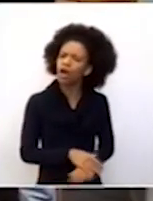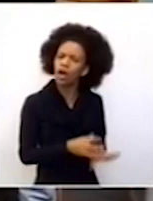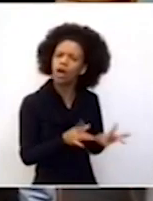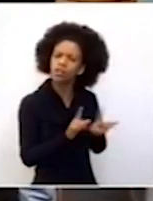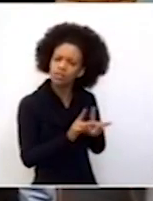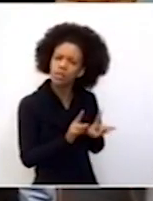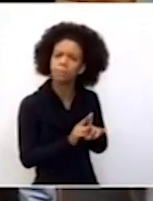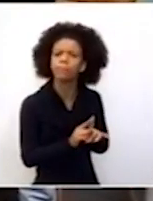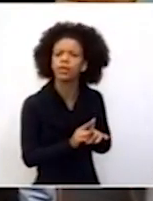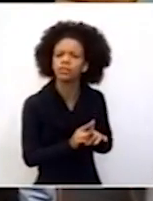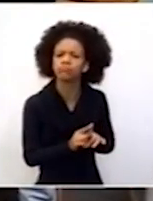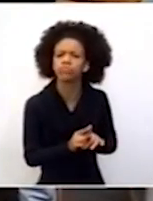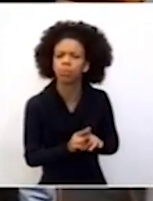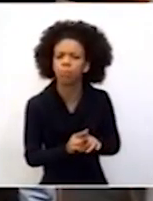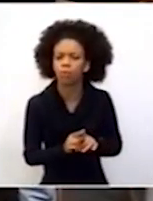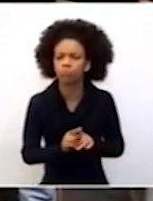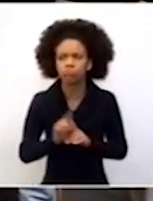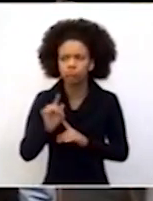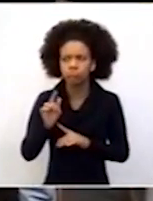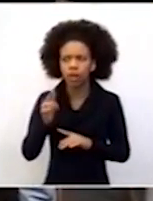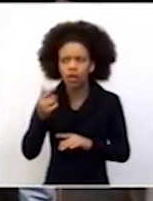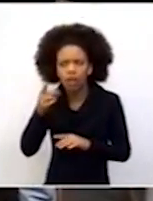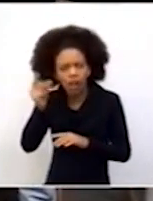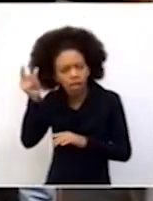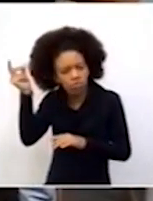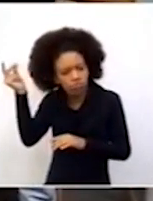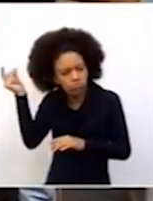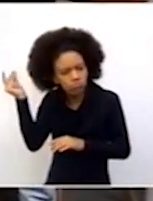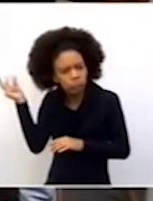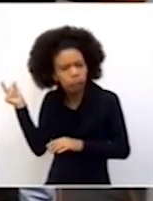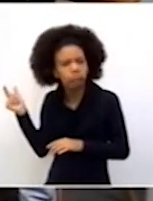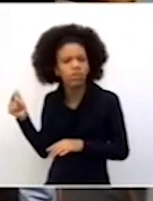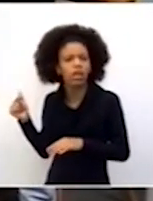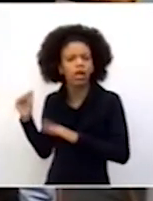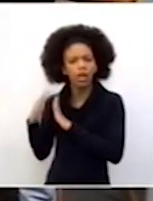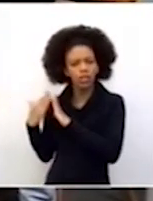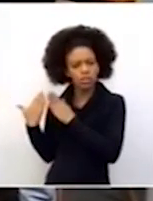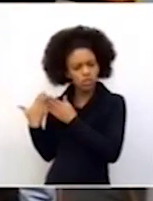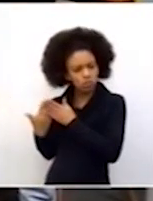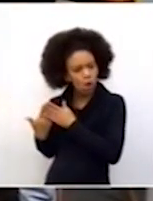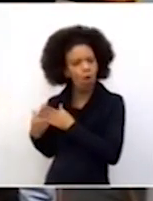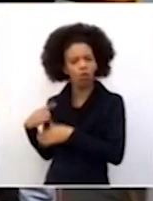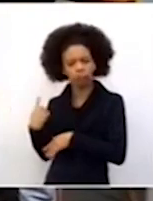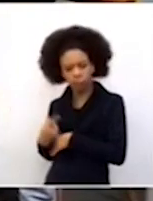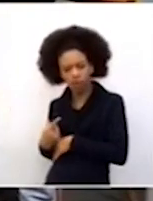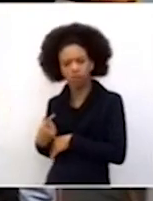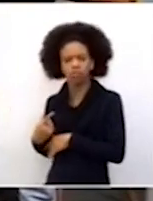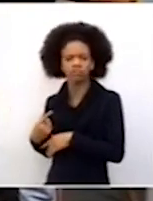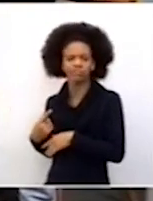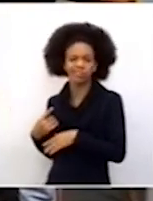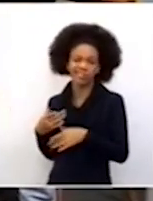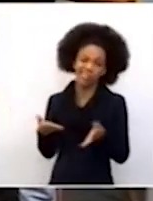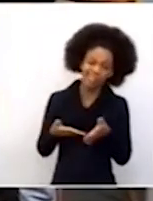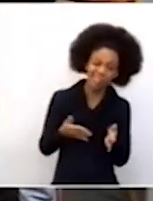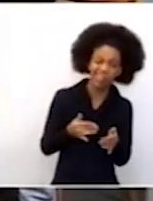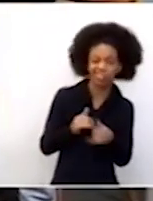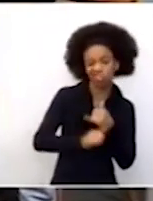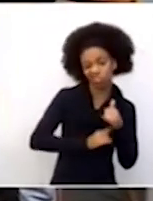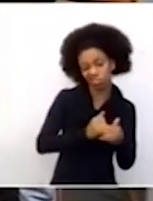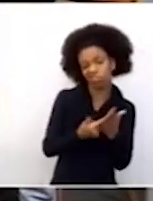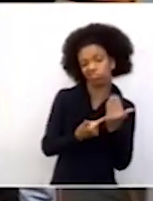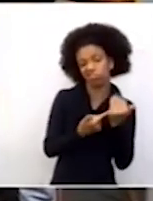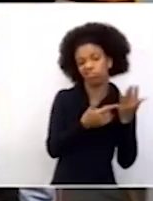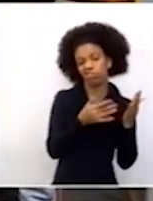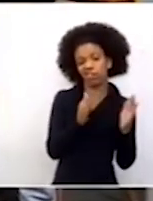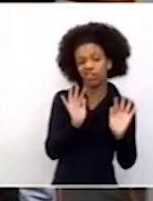né, algumas brincadeiras que talvez está lá naquele tempo, né, de escola, que ainda com esse movimento tecnológico, de ferramentas tecnológicas, acaba